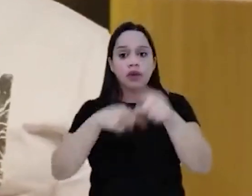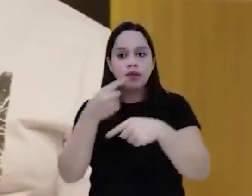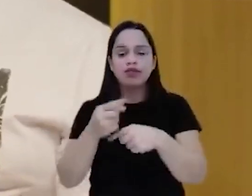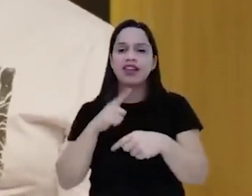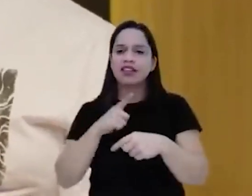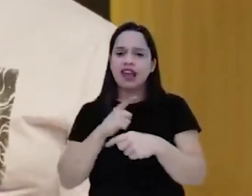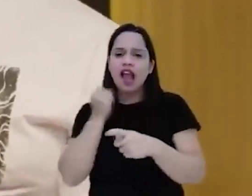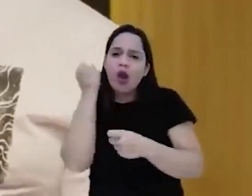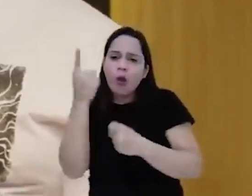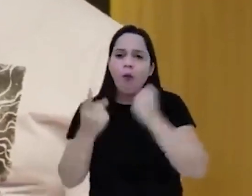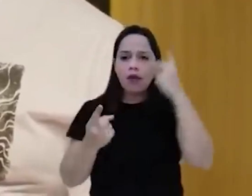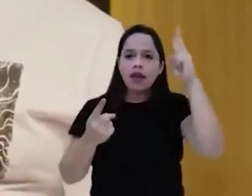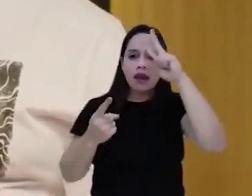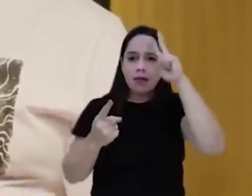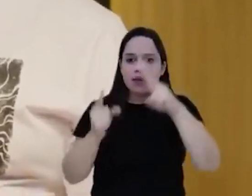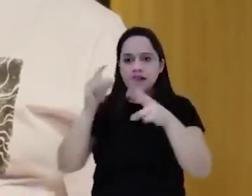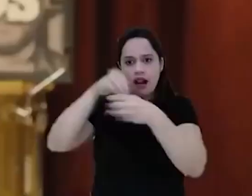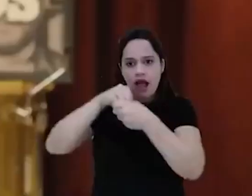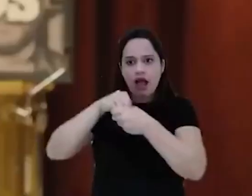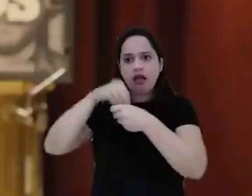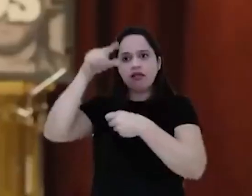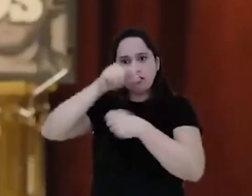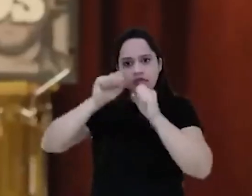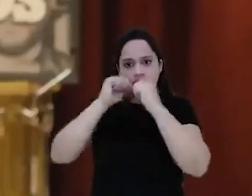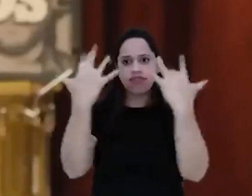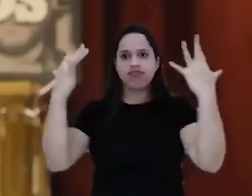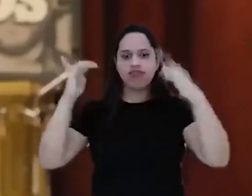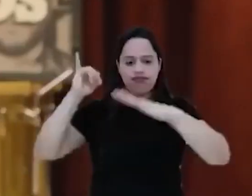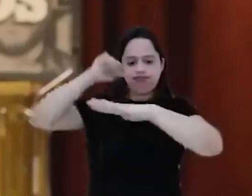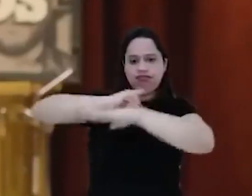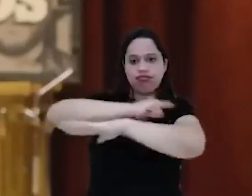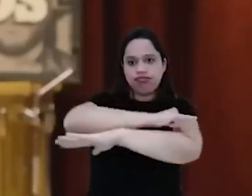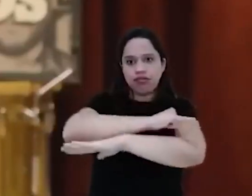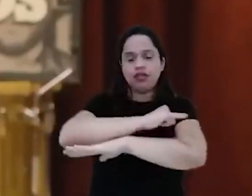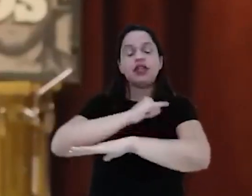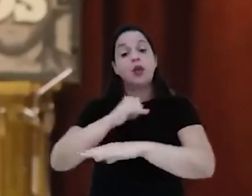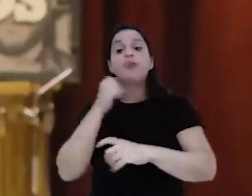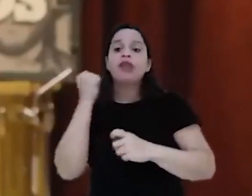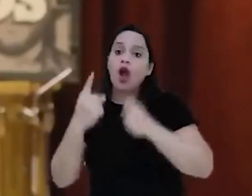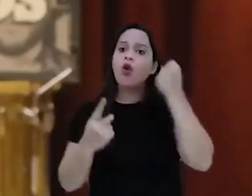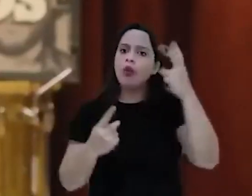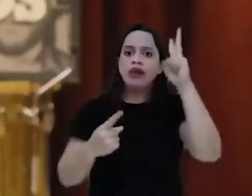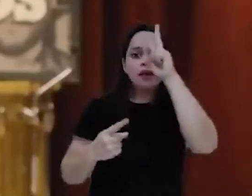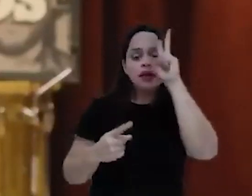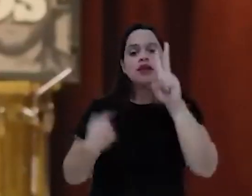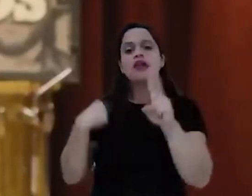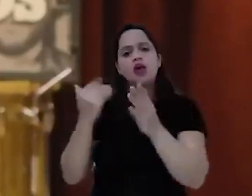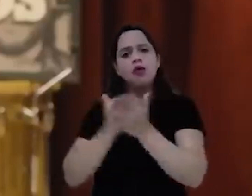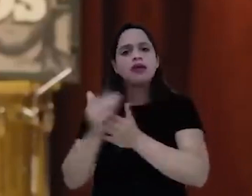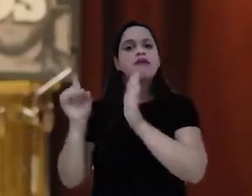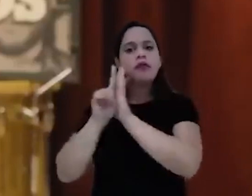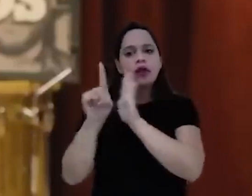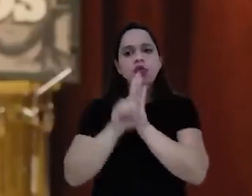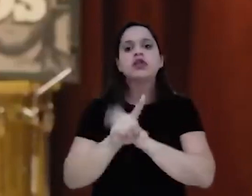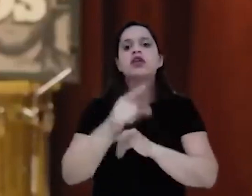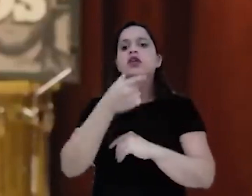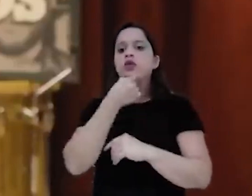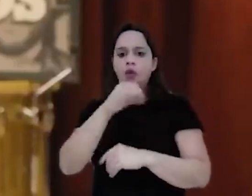um data você tem pequenas lembranças daquele dia ali na mata ali aí e com algumas lembranças que eu tinha fui perguntando para o